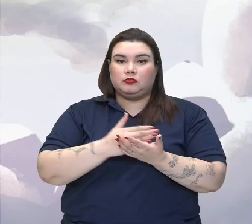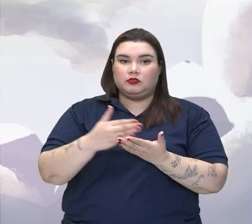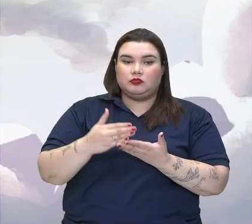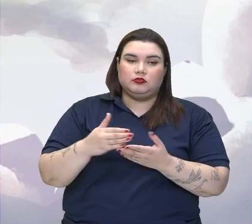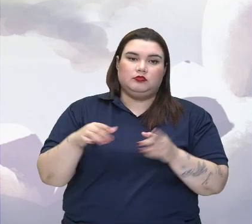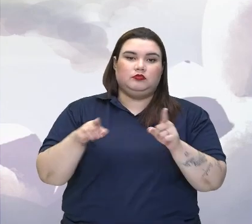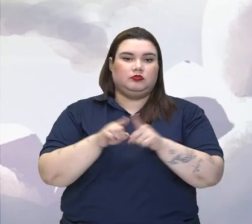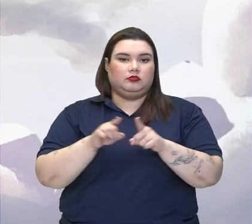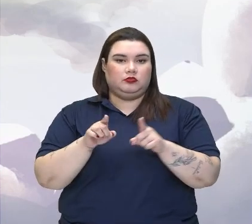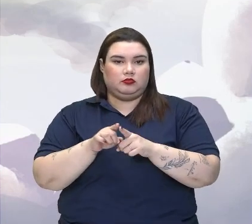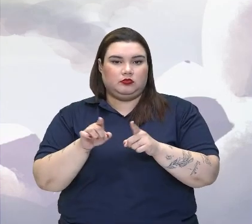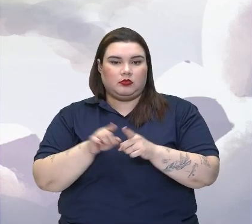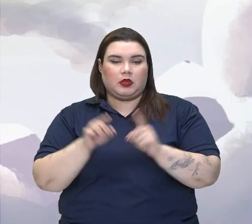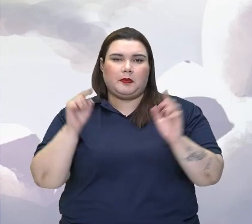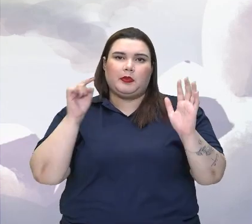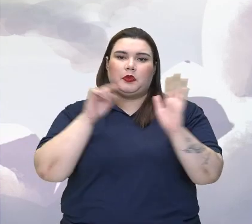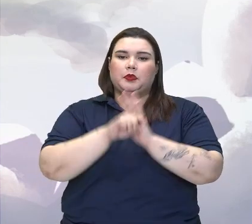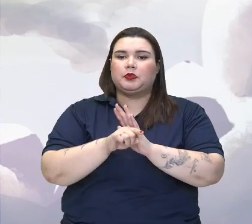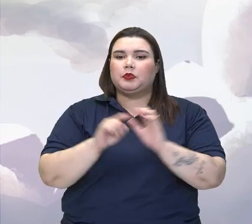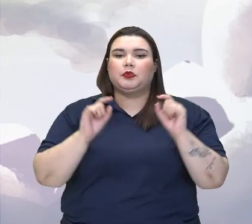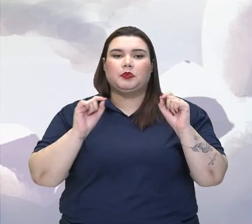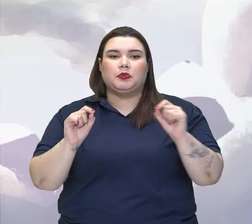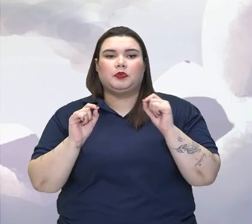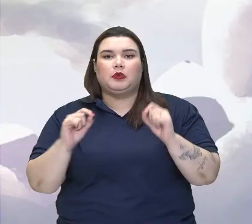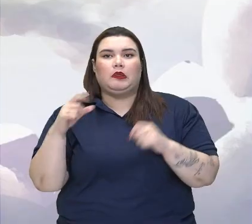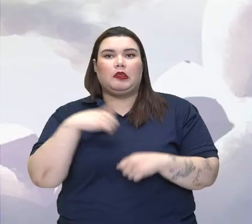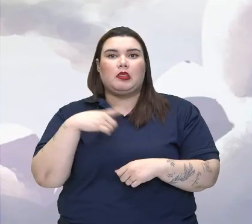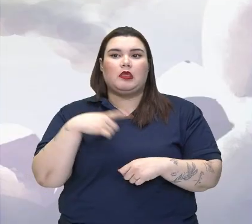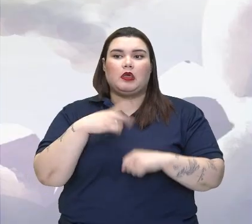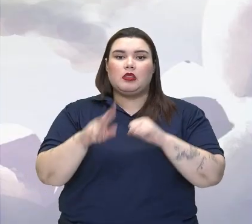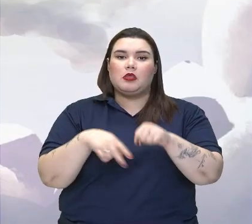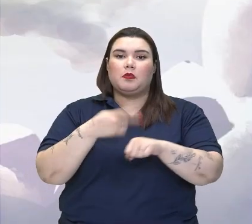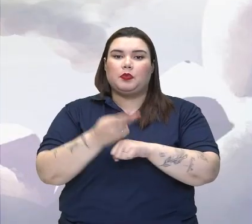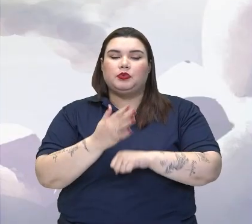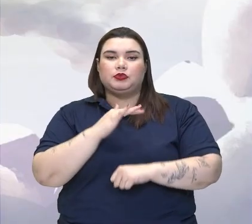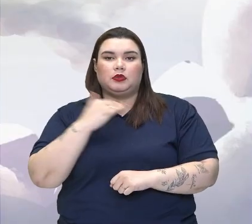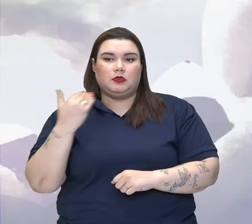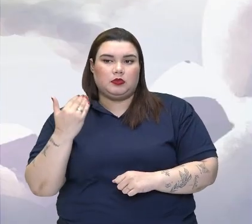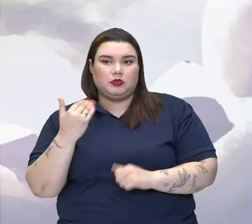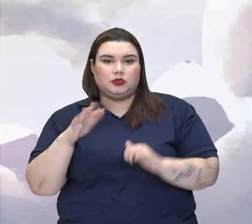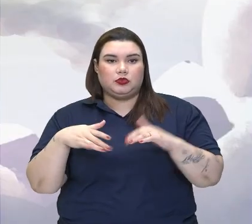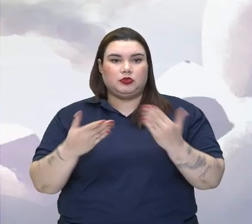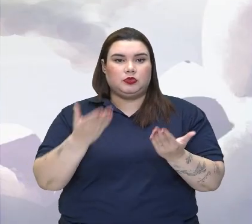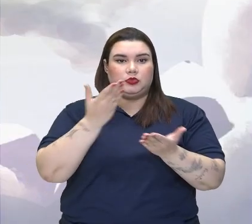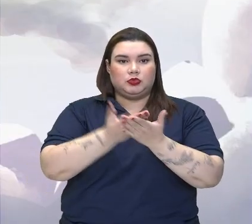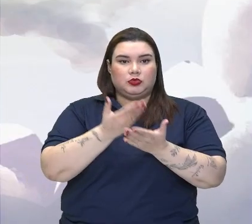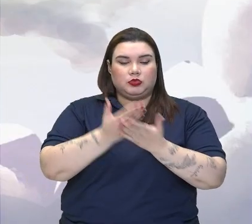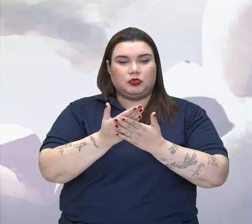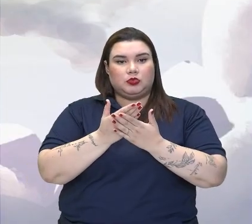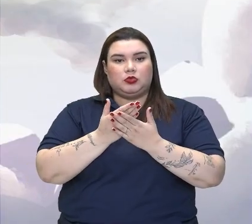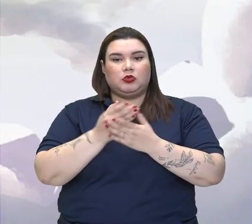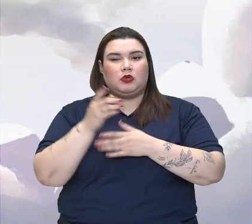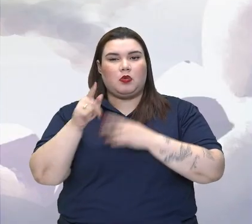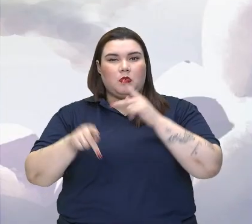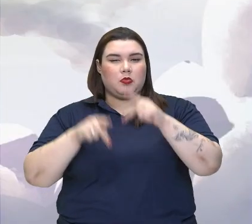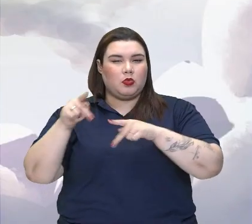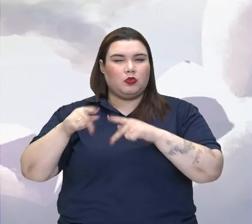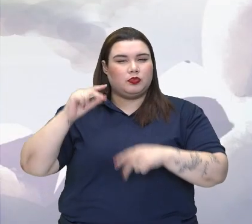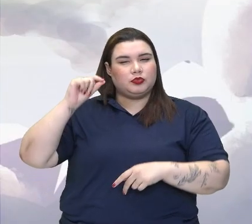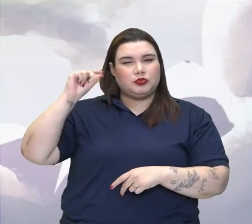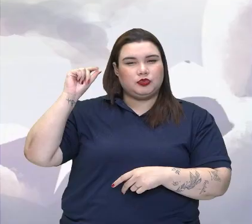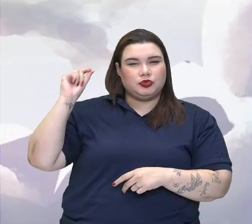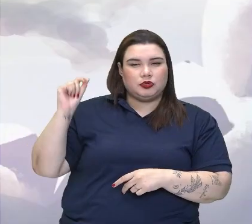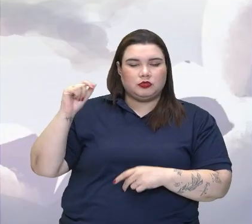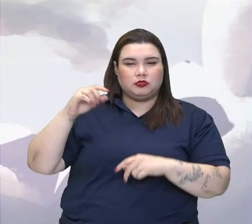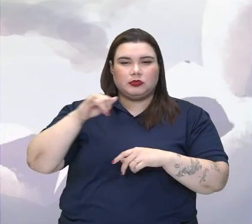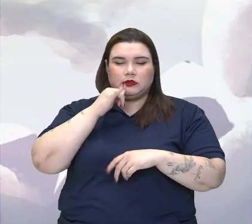também quando se pergunta o que há depois da morte. Por isso, quando se estuda uma civilização antiga, quando os